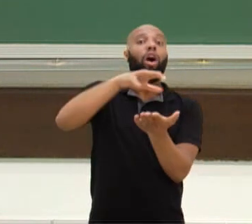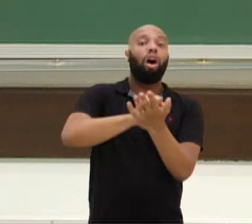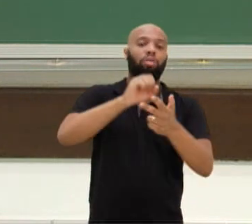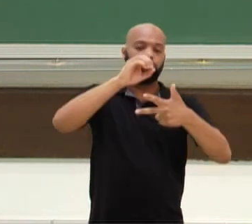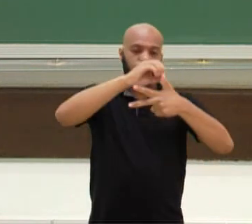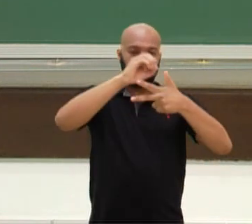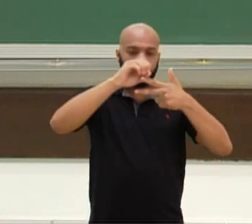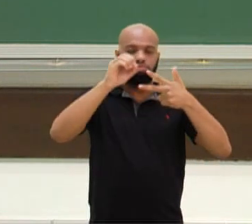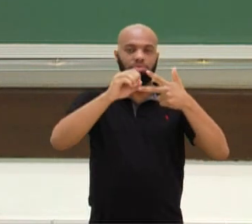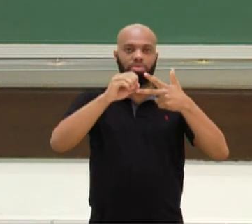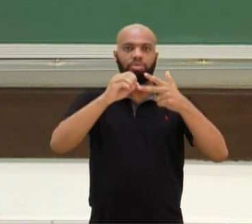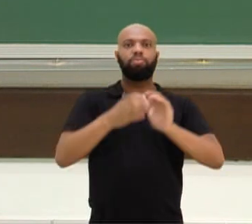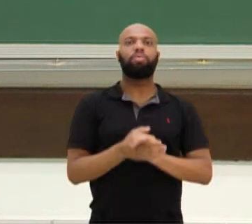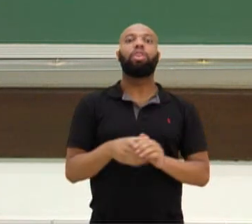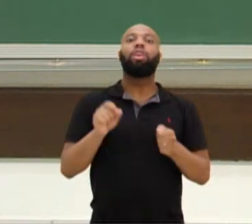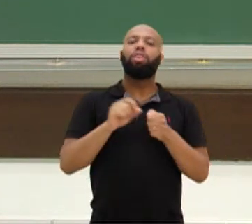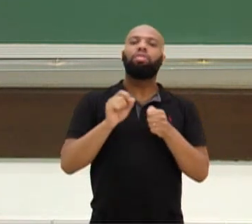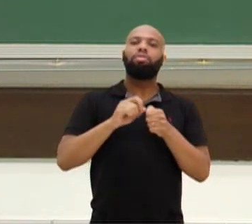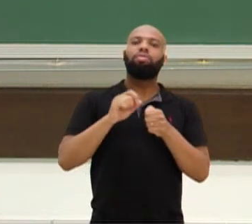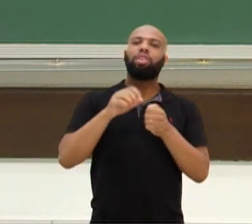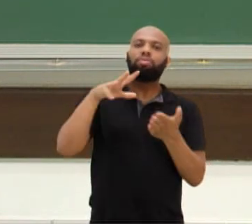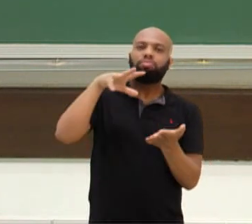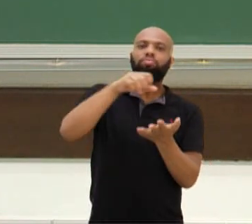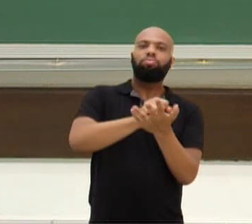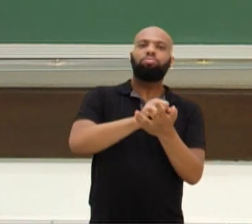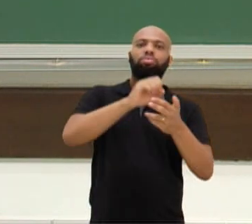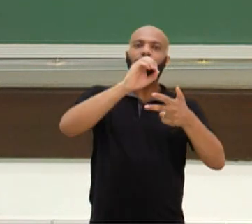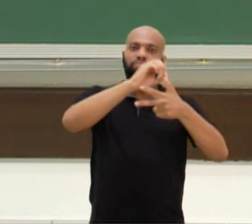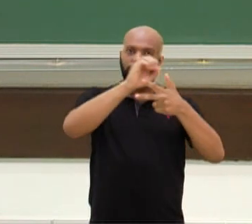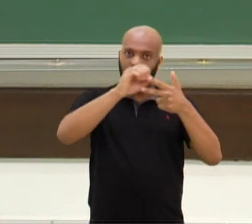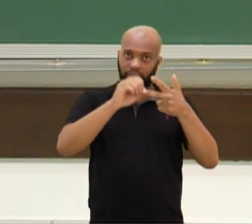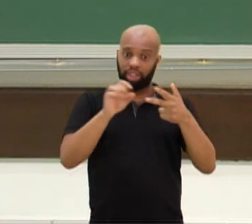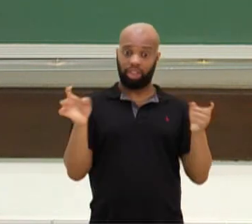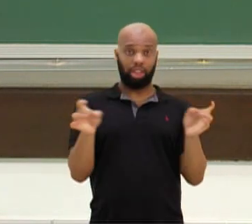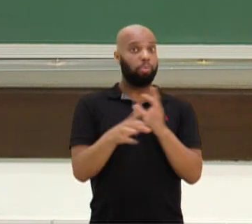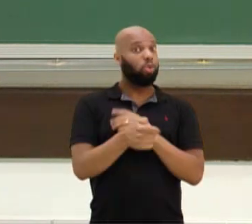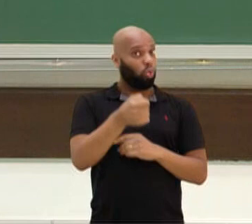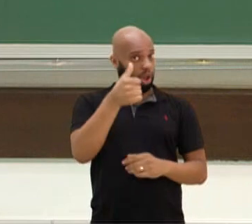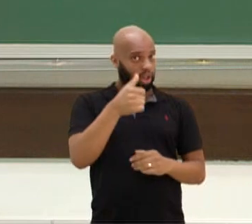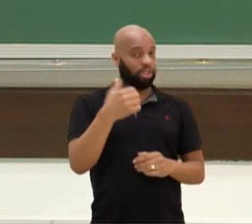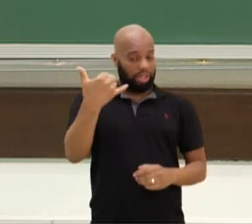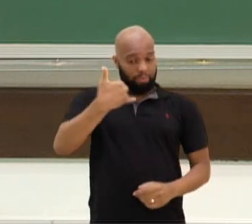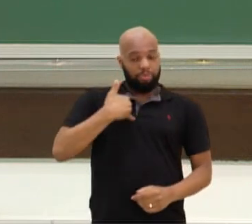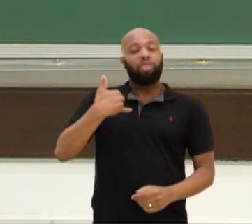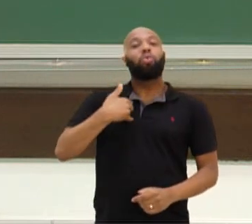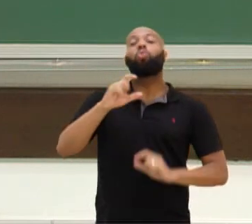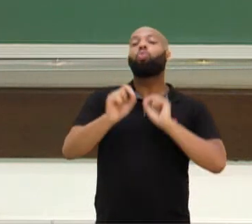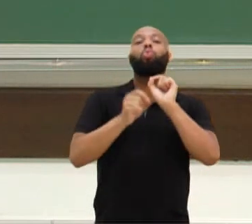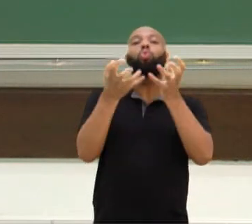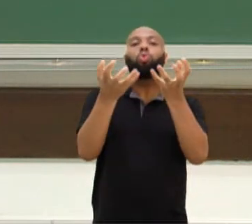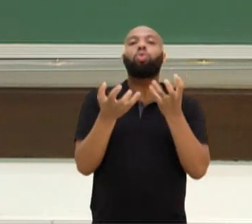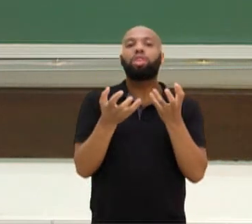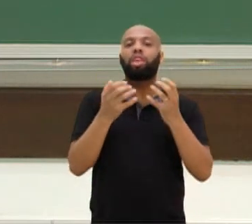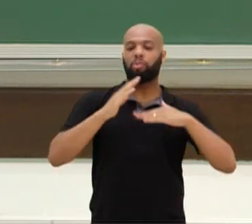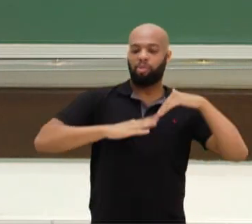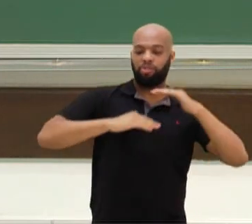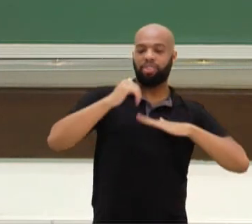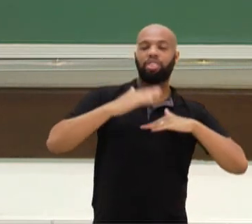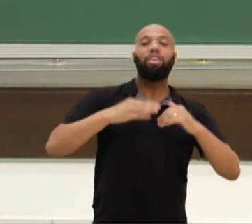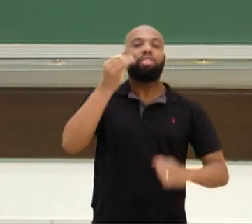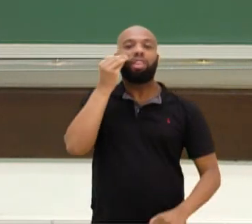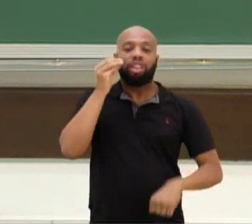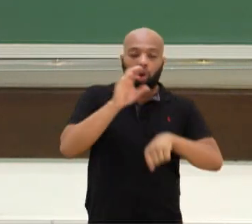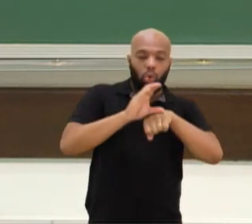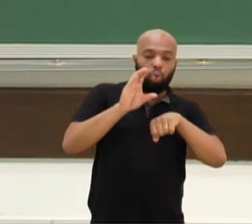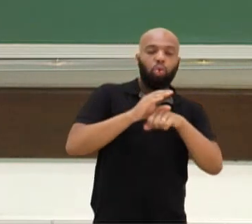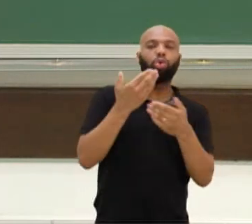falei lá no início da aula. Façam a inscrição, porque está acabando o prazo, tá? E me contem. o que vocês querem ser, né? O que vocês vão tentar no vestibular,